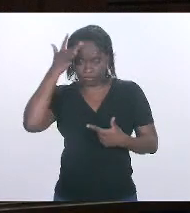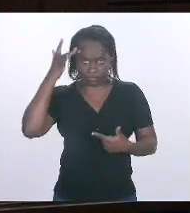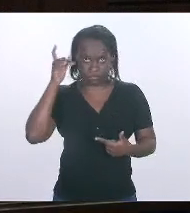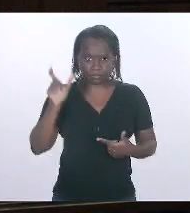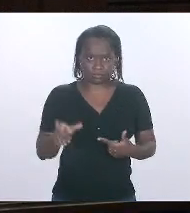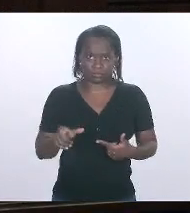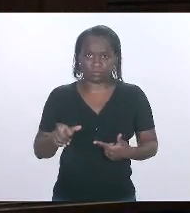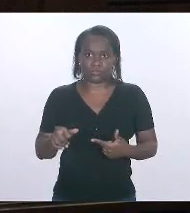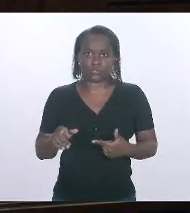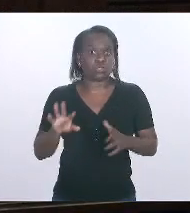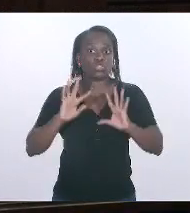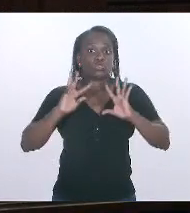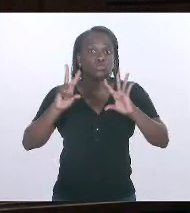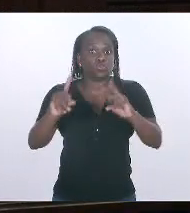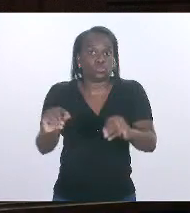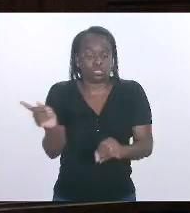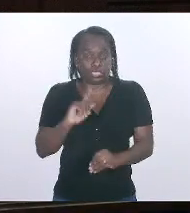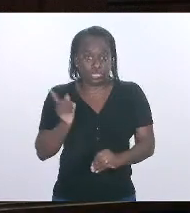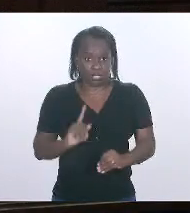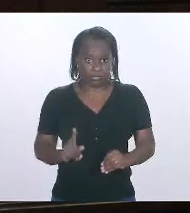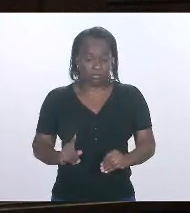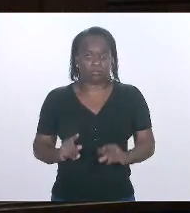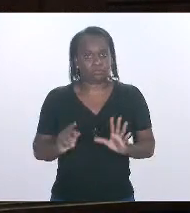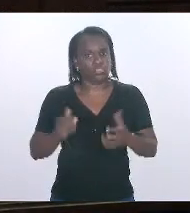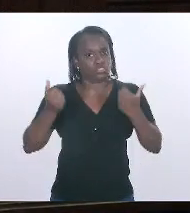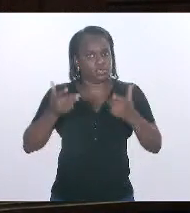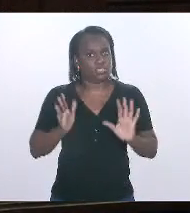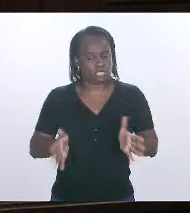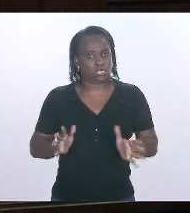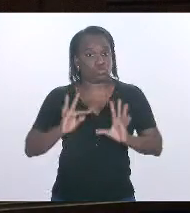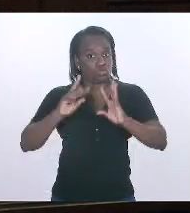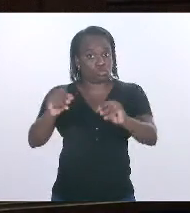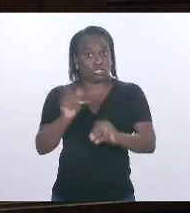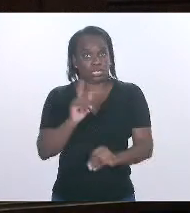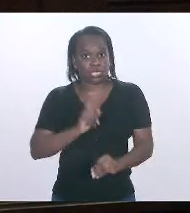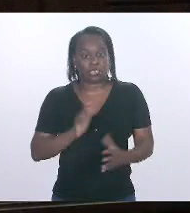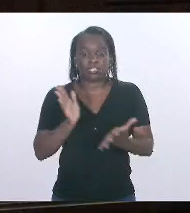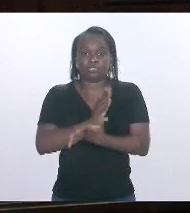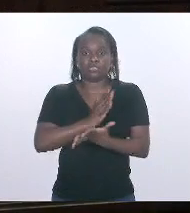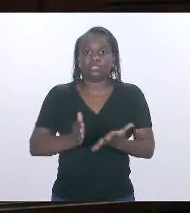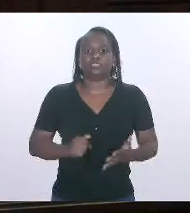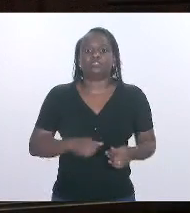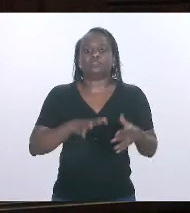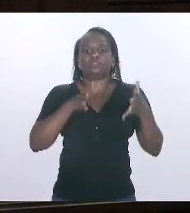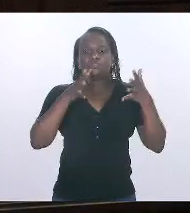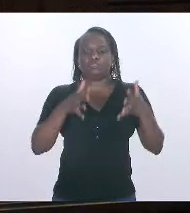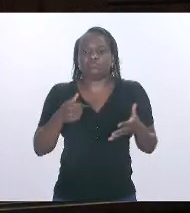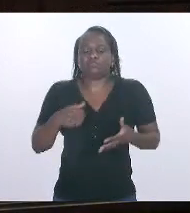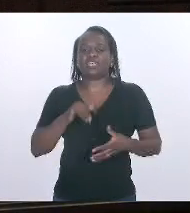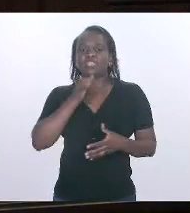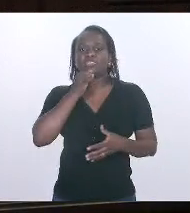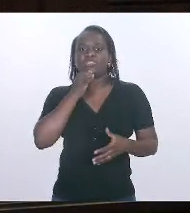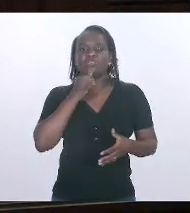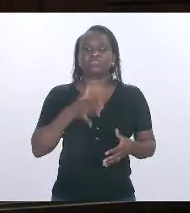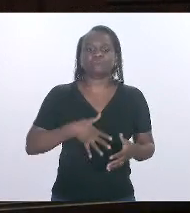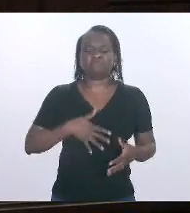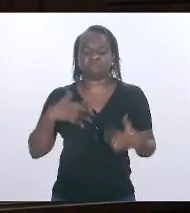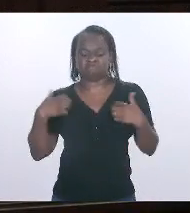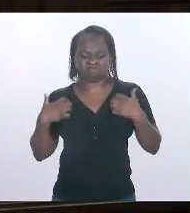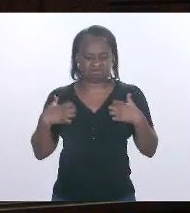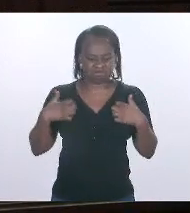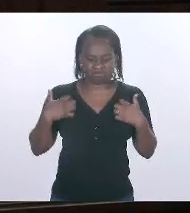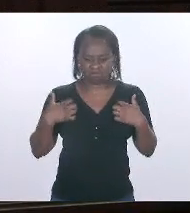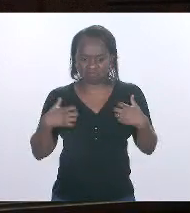oficial, não generalizando todos, como já falei aqui, chegar pelo seu bel prazer de um dia estar